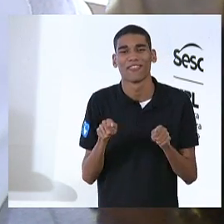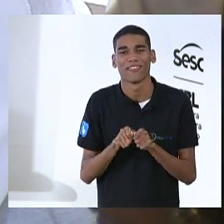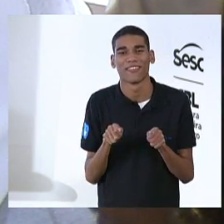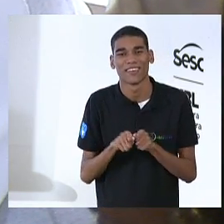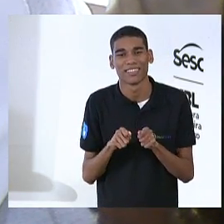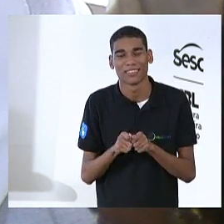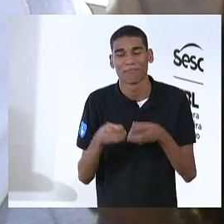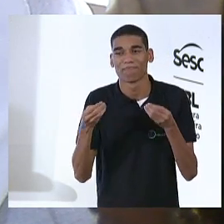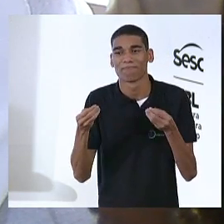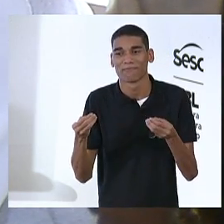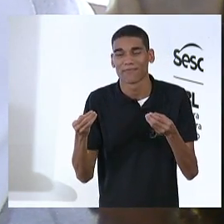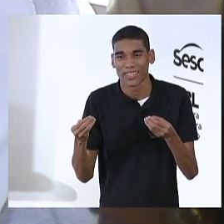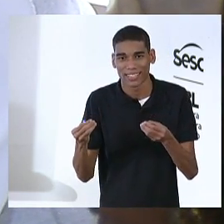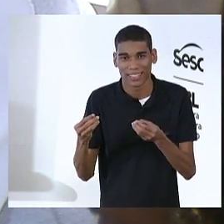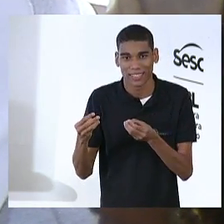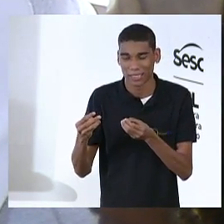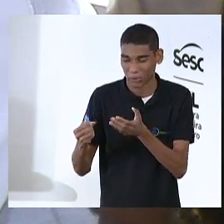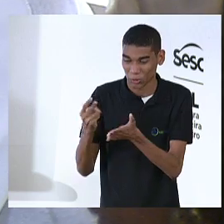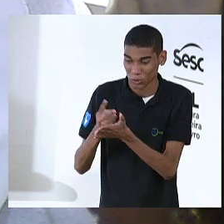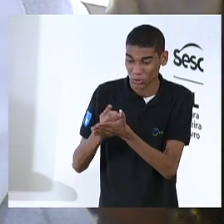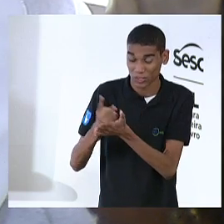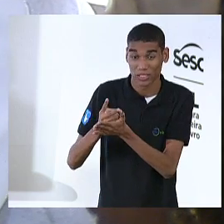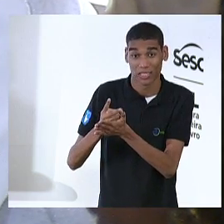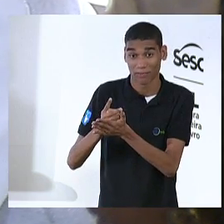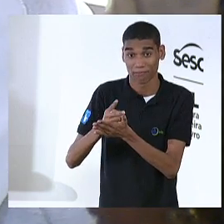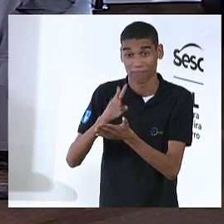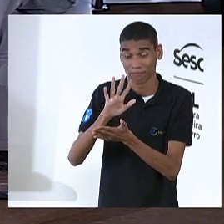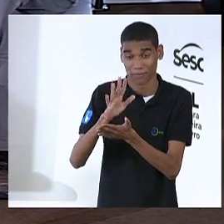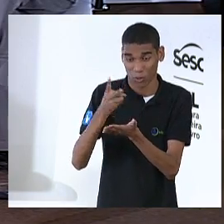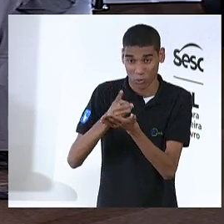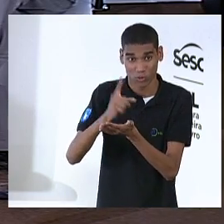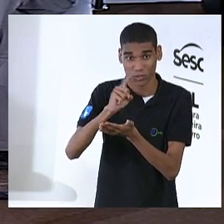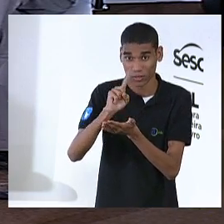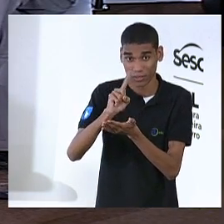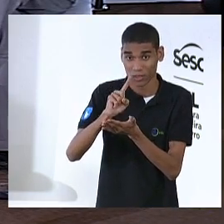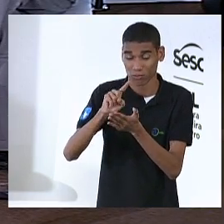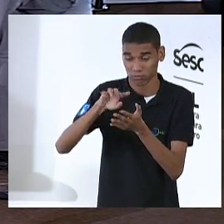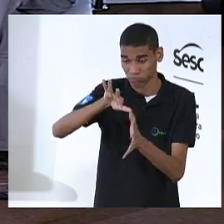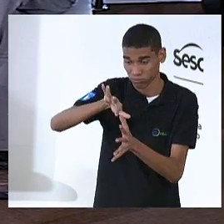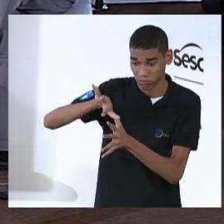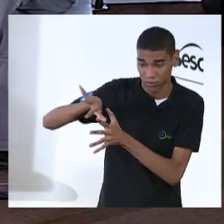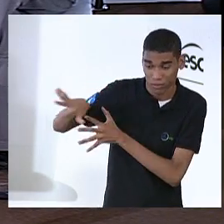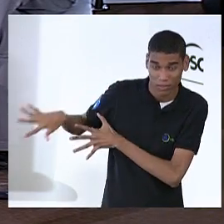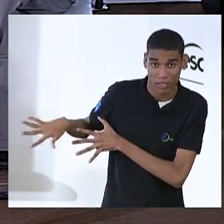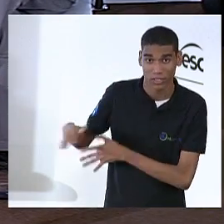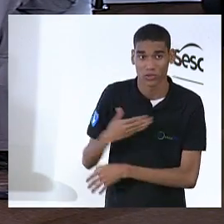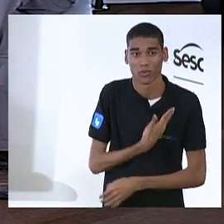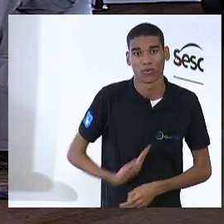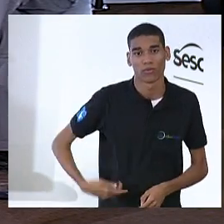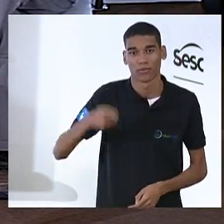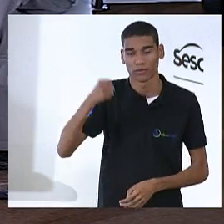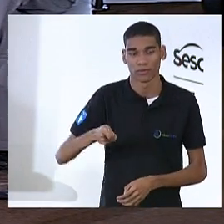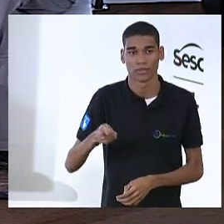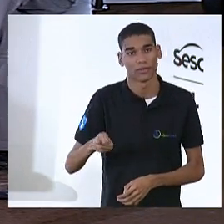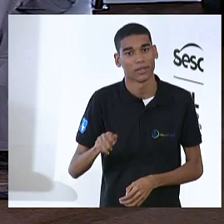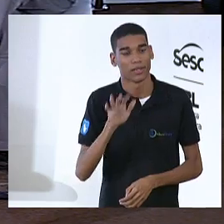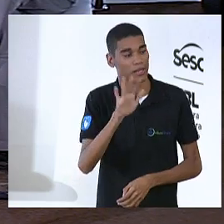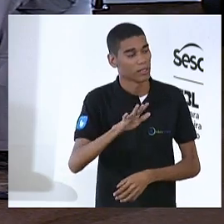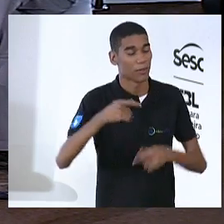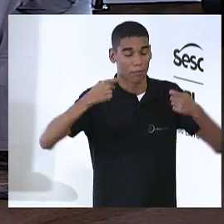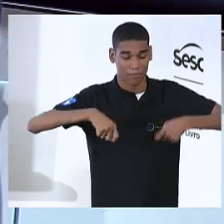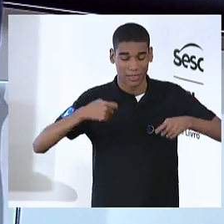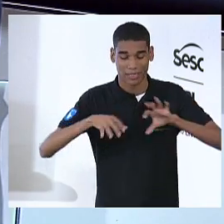a ruptura? Entendeu? Mais democracia. Porque a nossa democracia é muito